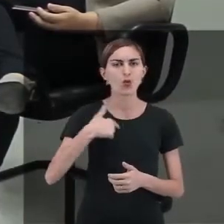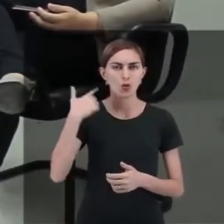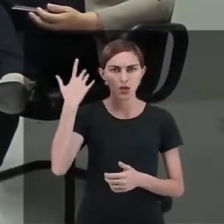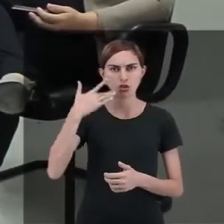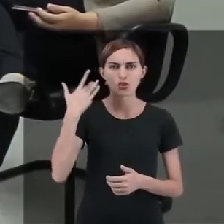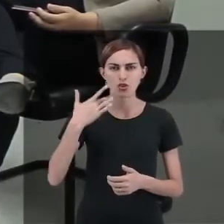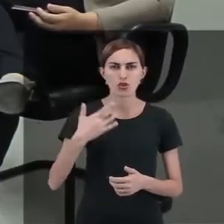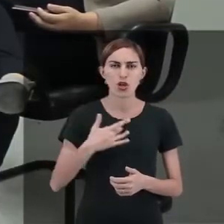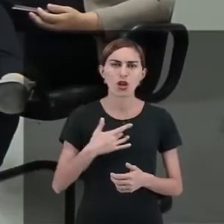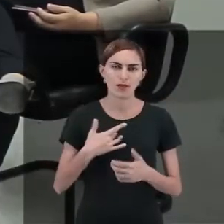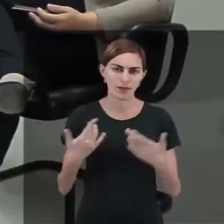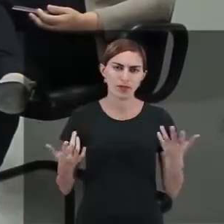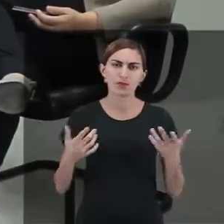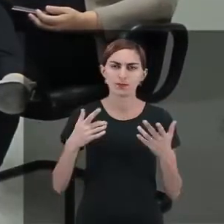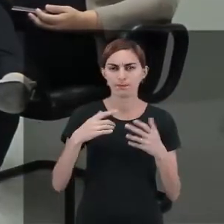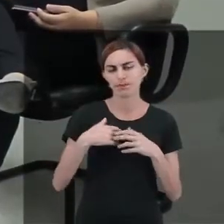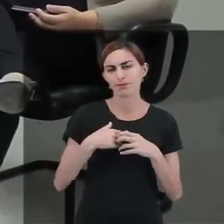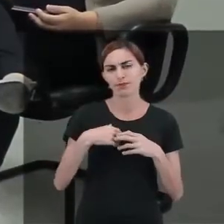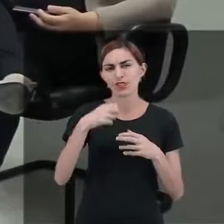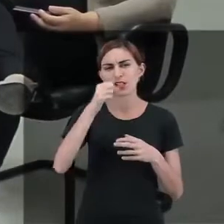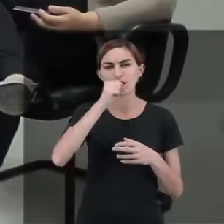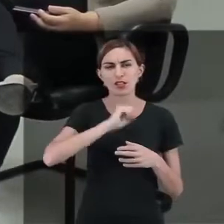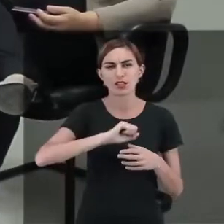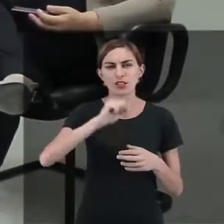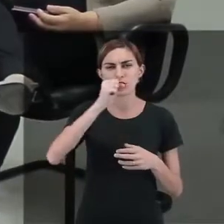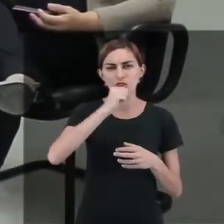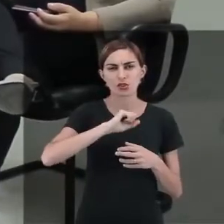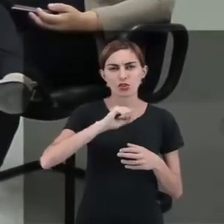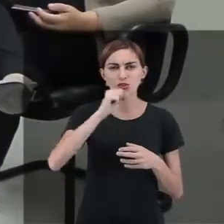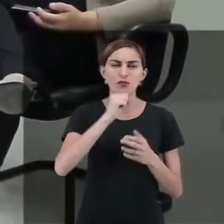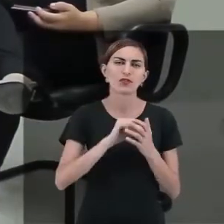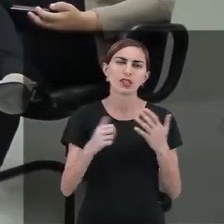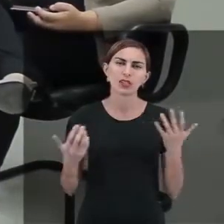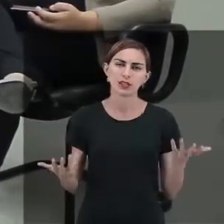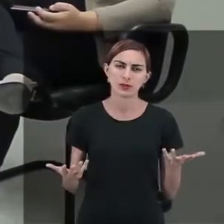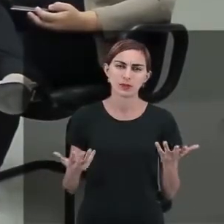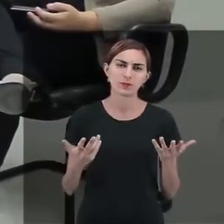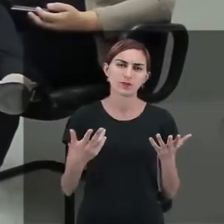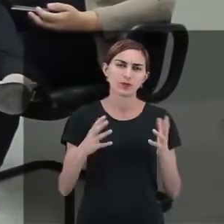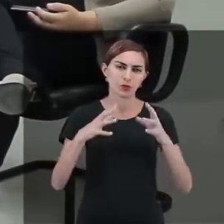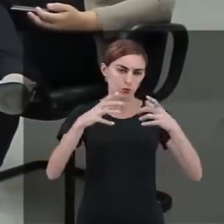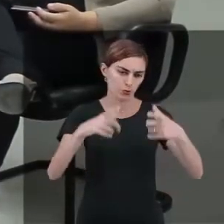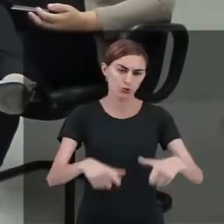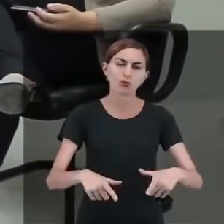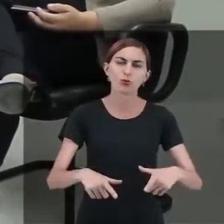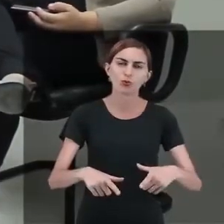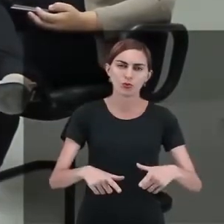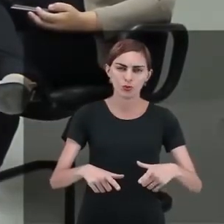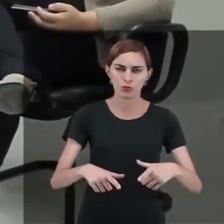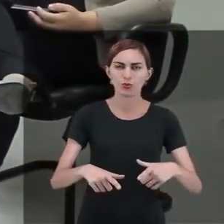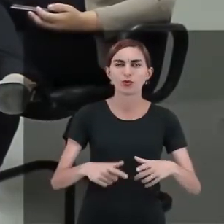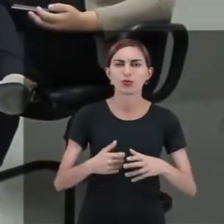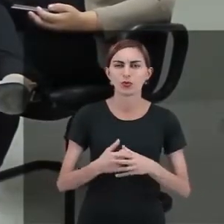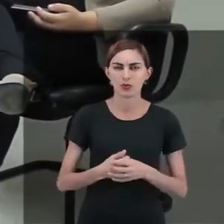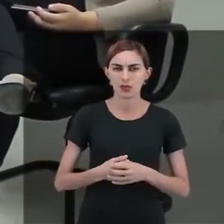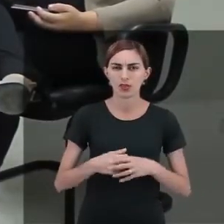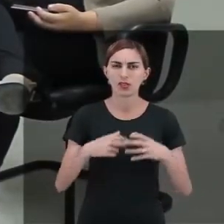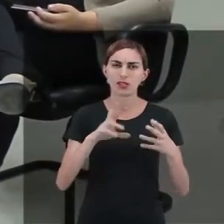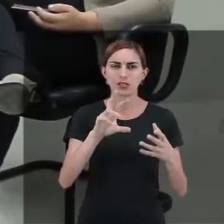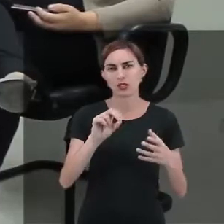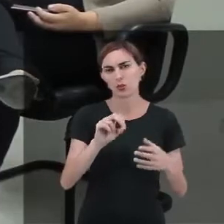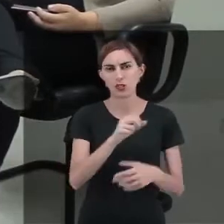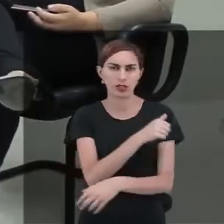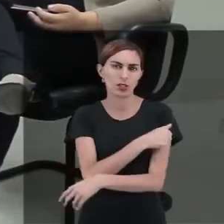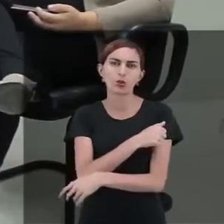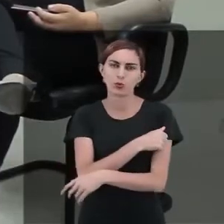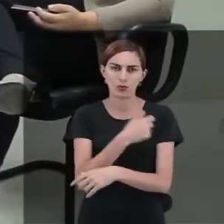opinião, achava que era sorveteria. Todo mundo pensava em sorveteria. Todo mundo ia pensar isso, obviamente. Né? Praticamente unanimidade, numa sala de aula, 50